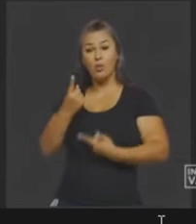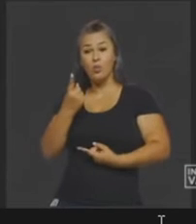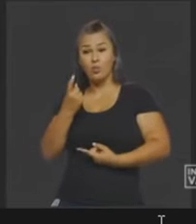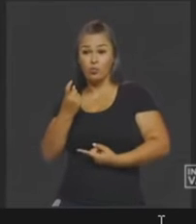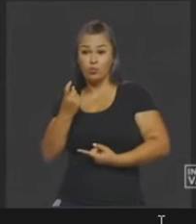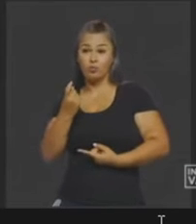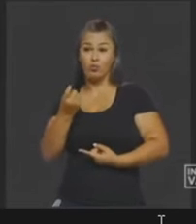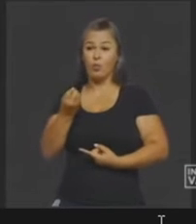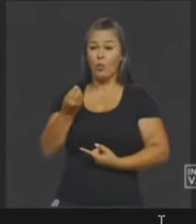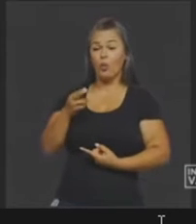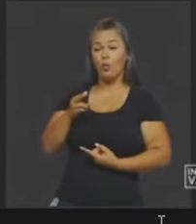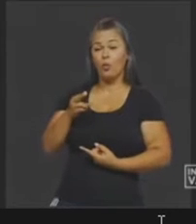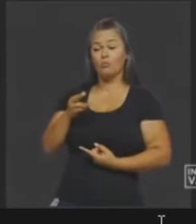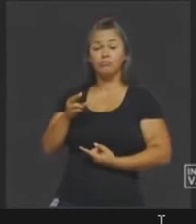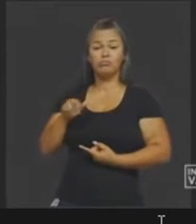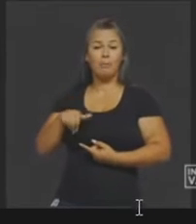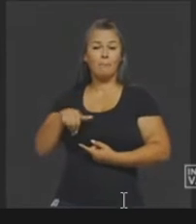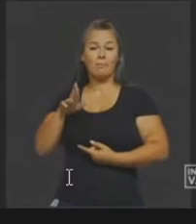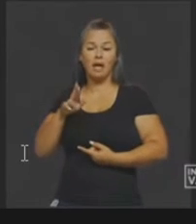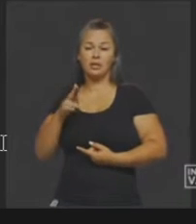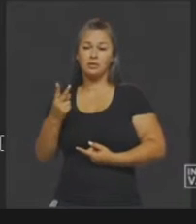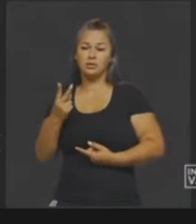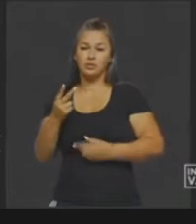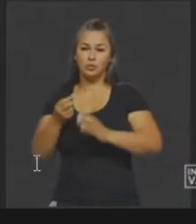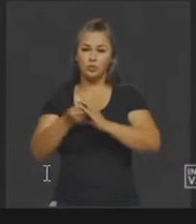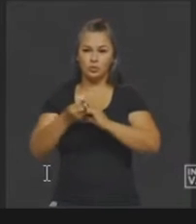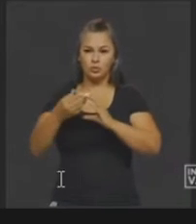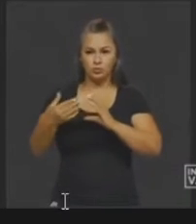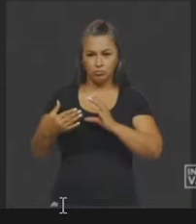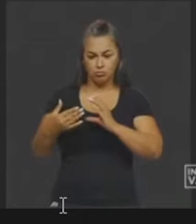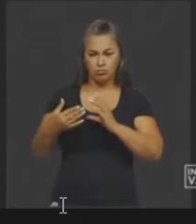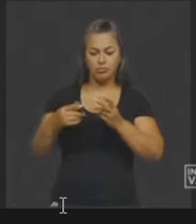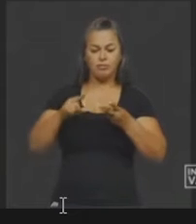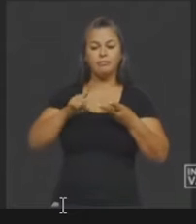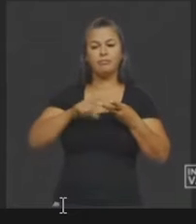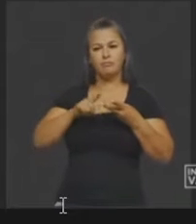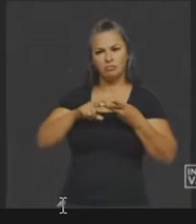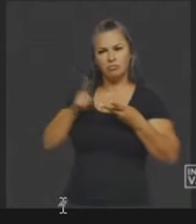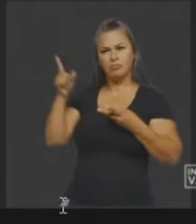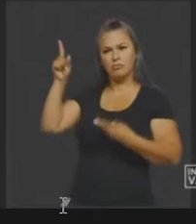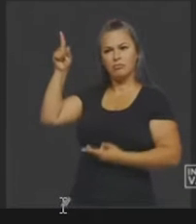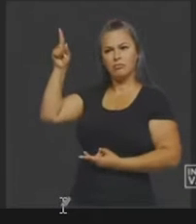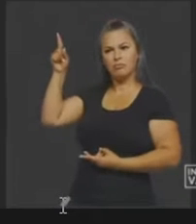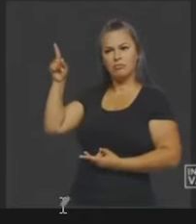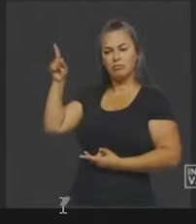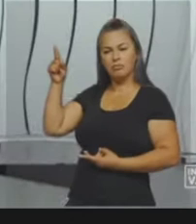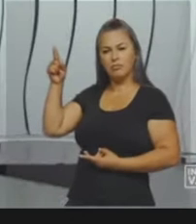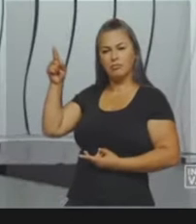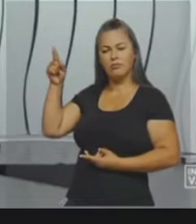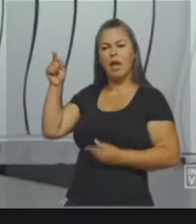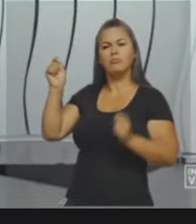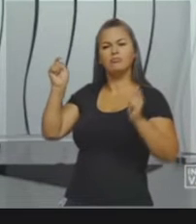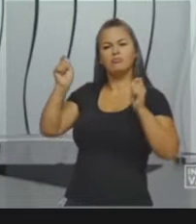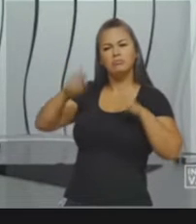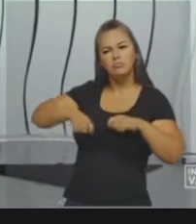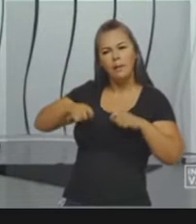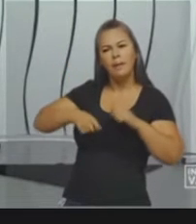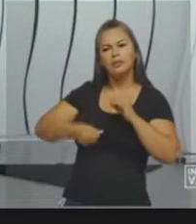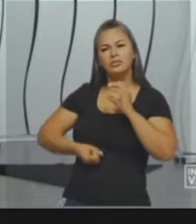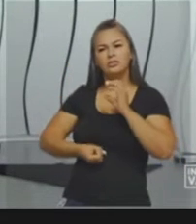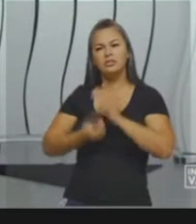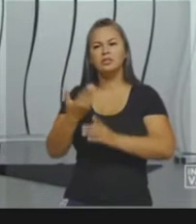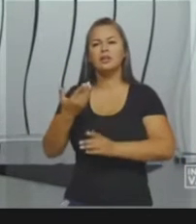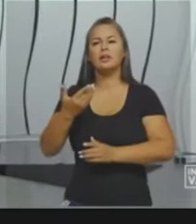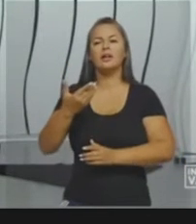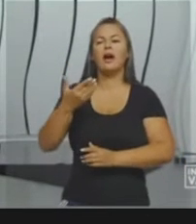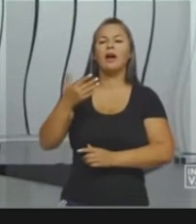Elas possuem clorofila. O que isso indica? Capacidade de fazer fotossíntese. Então, as algas, elas são autótrofas, produzem o